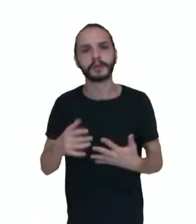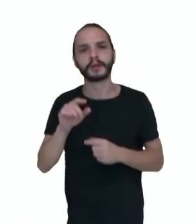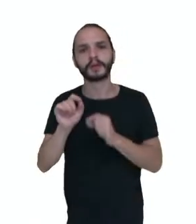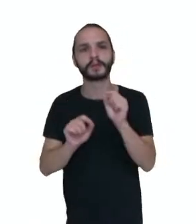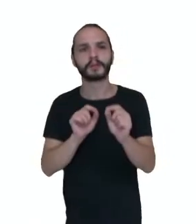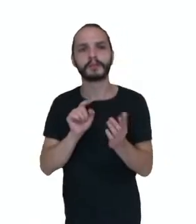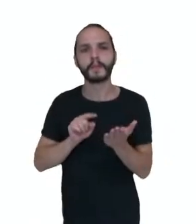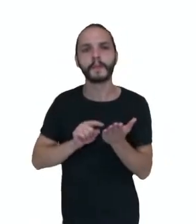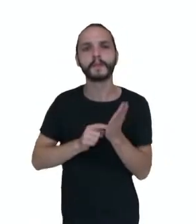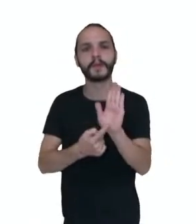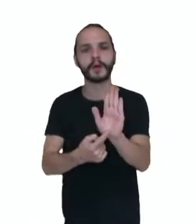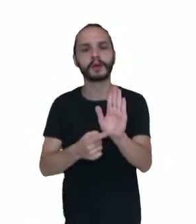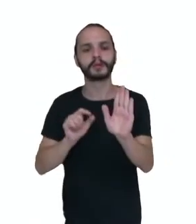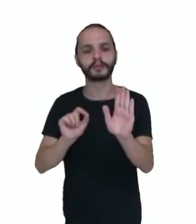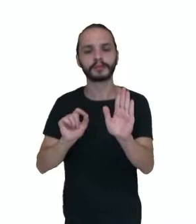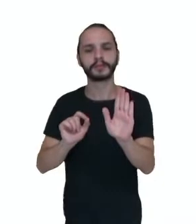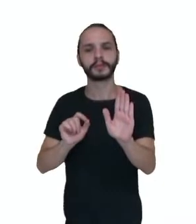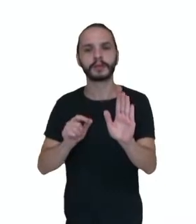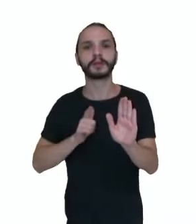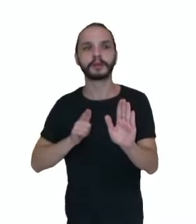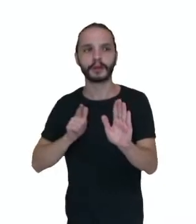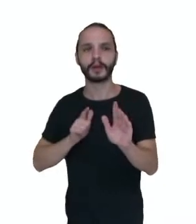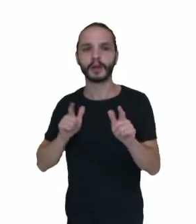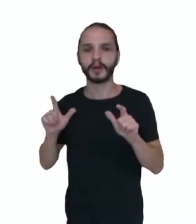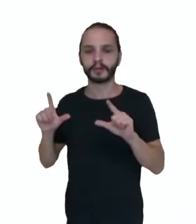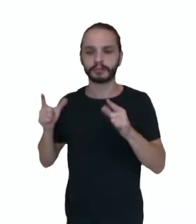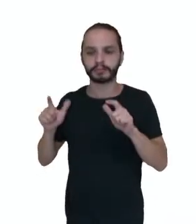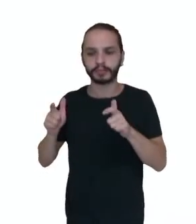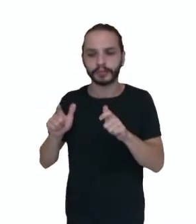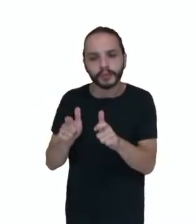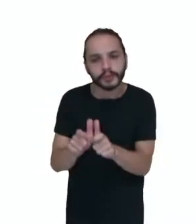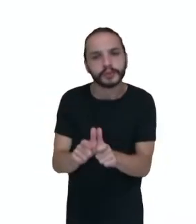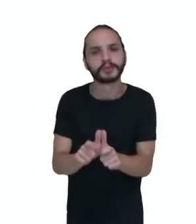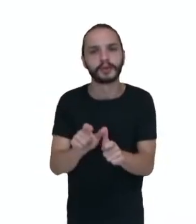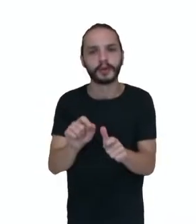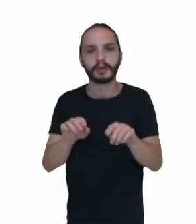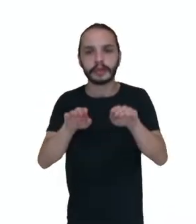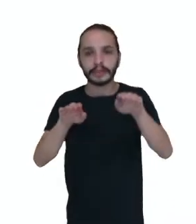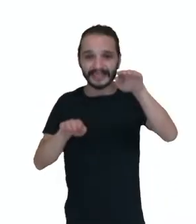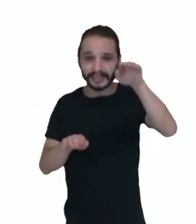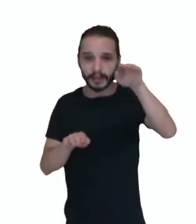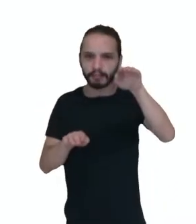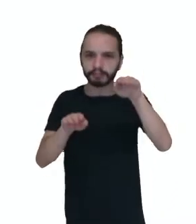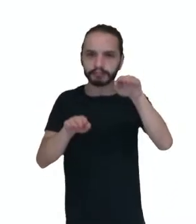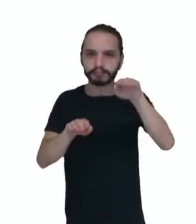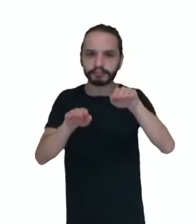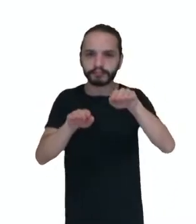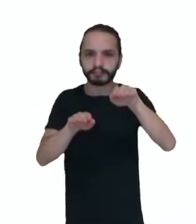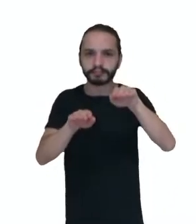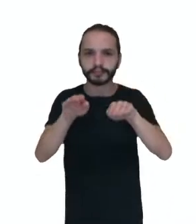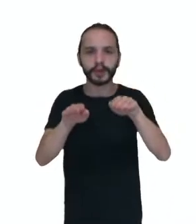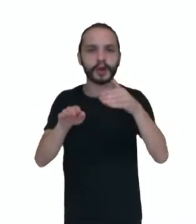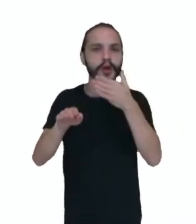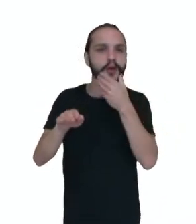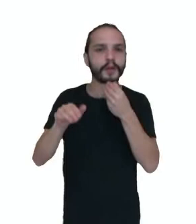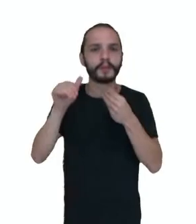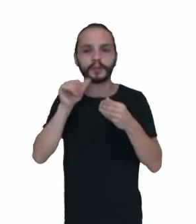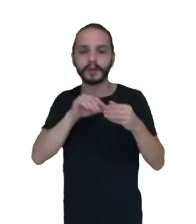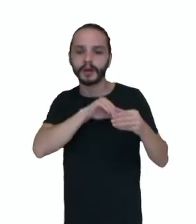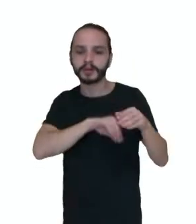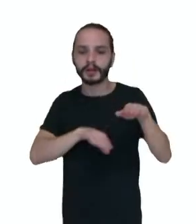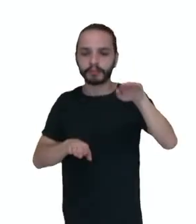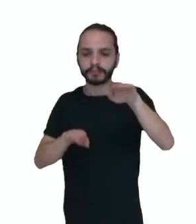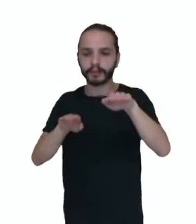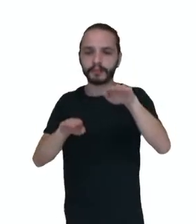tendência contínua de redução dessa desigualdade salarial entre homens e mulheres no Brasil. E